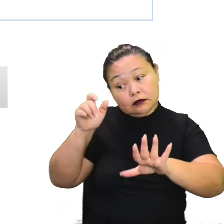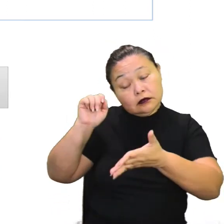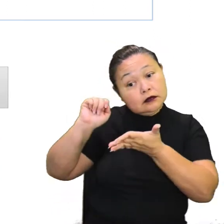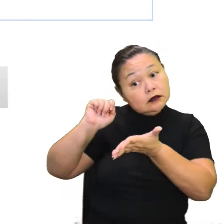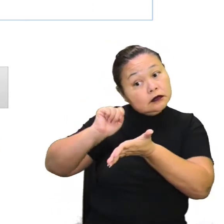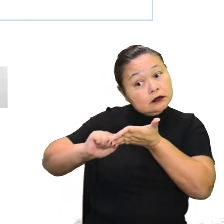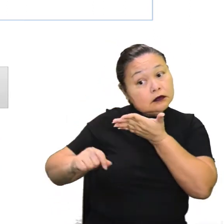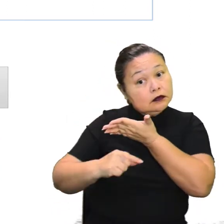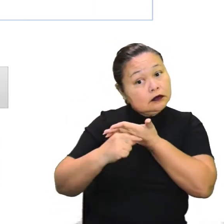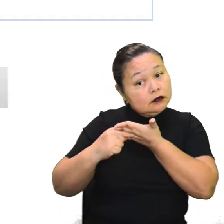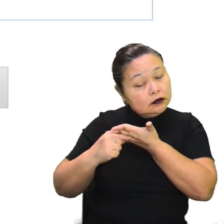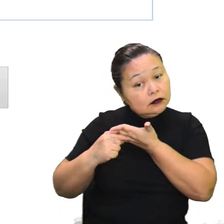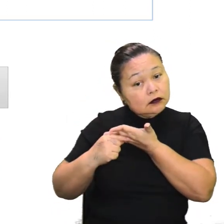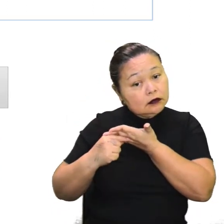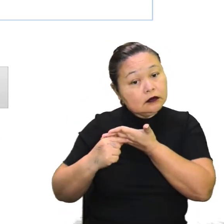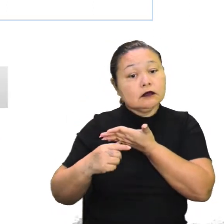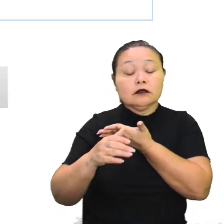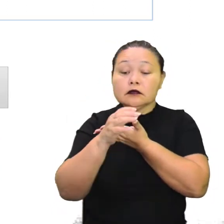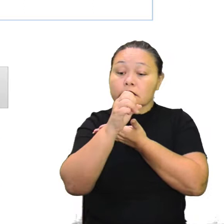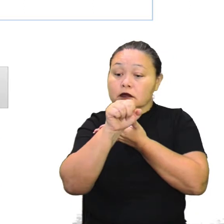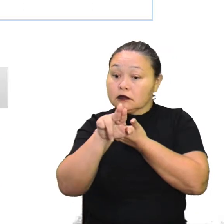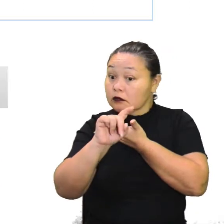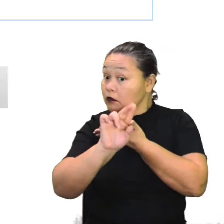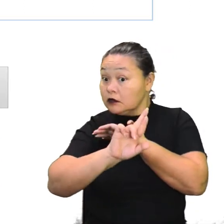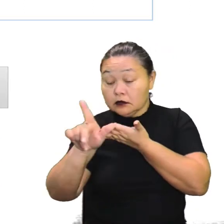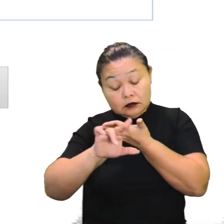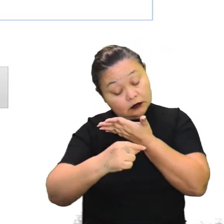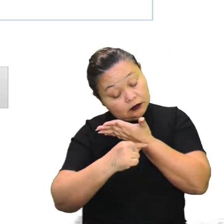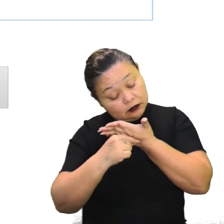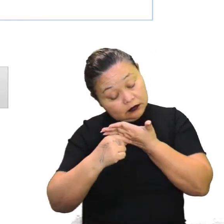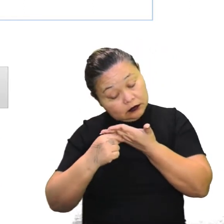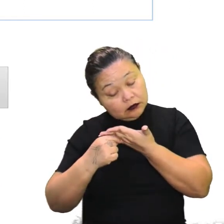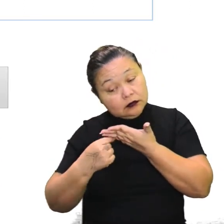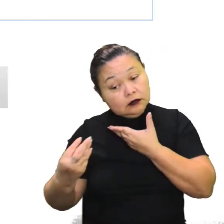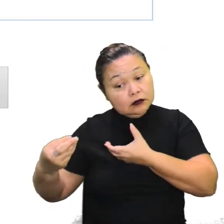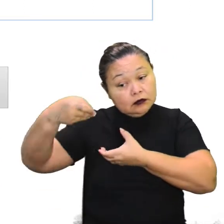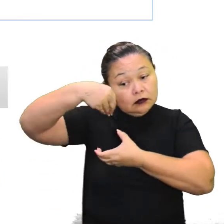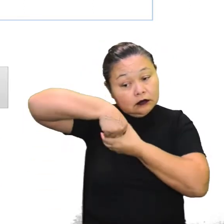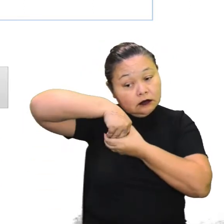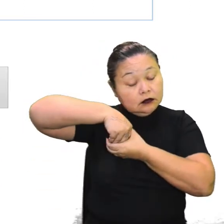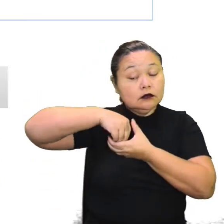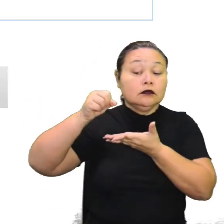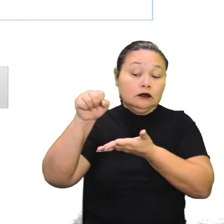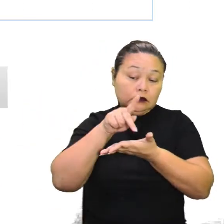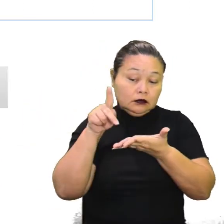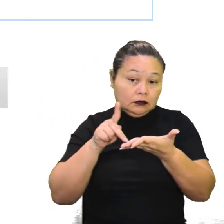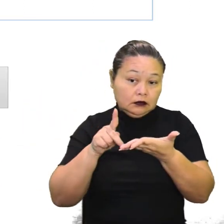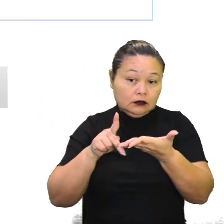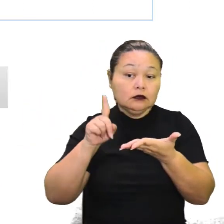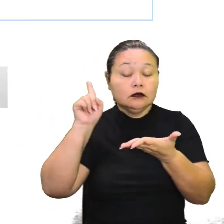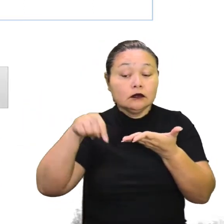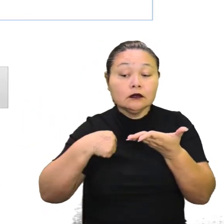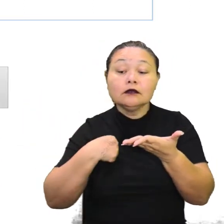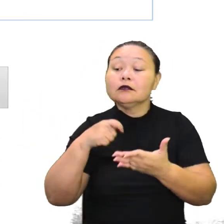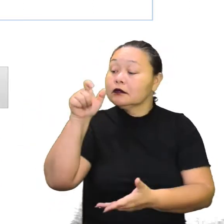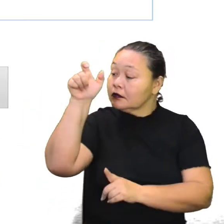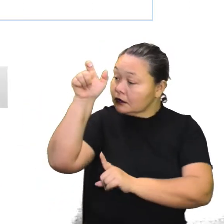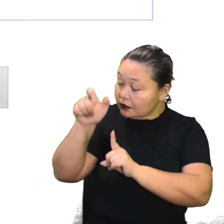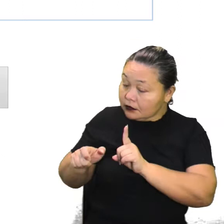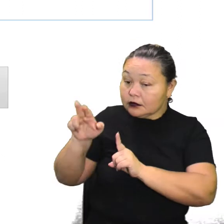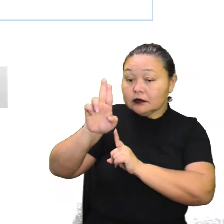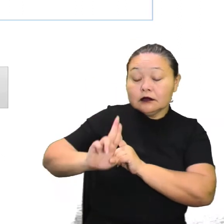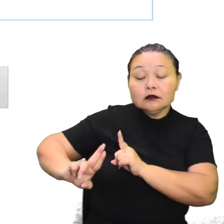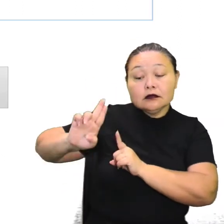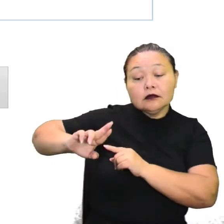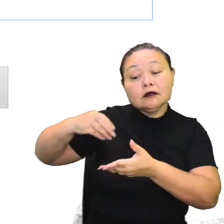autor, certo? Quando a gente fala o eu lírico, não é o autor presente ali na poesia, e sim o personagem que